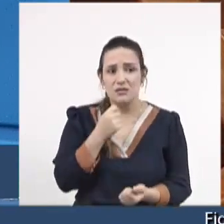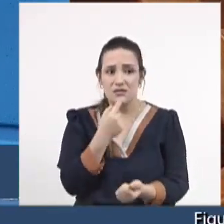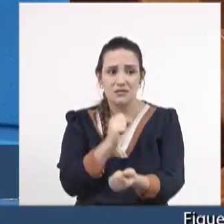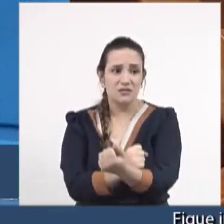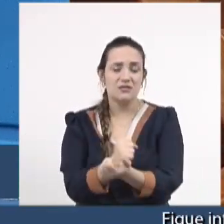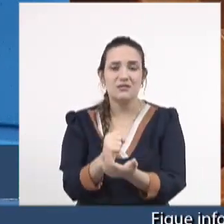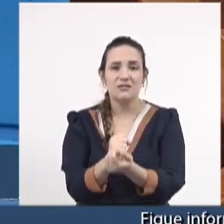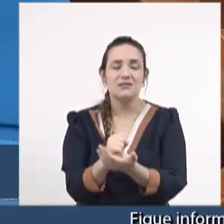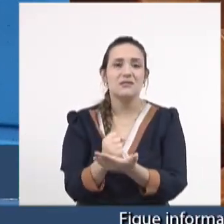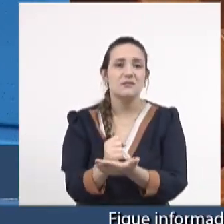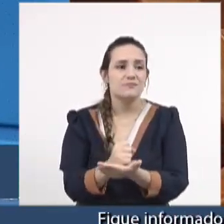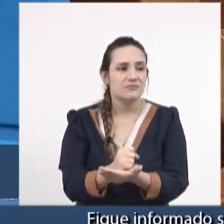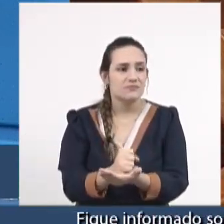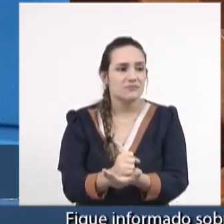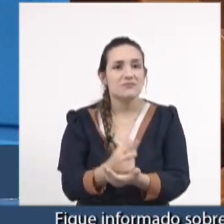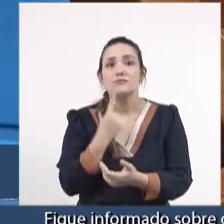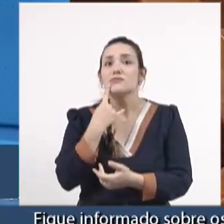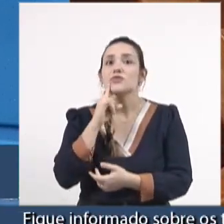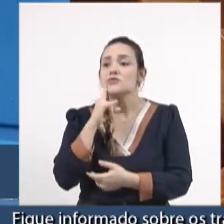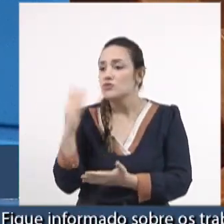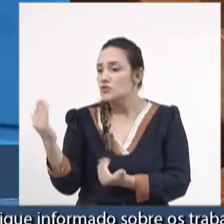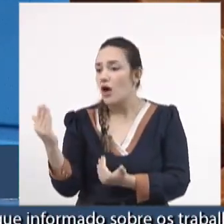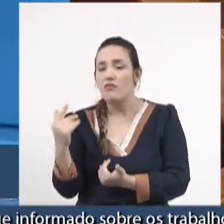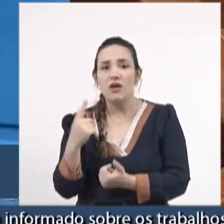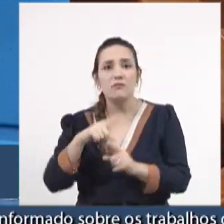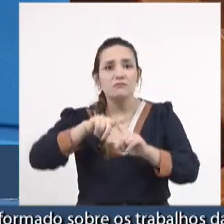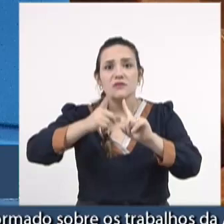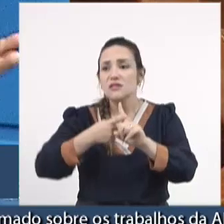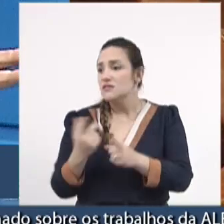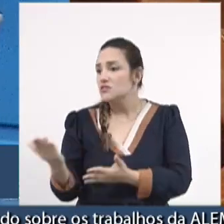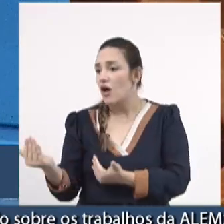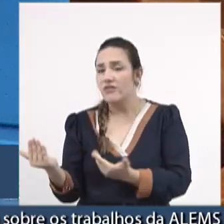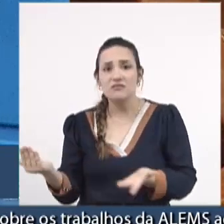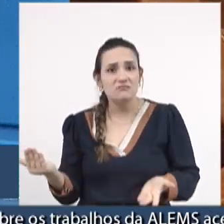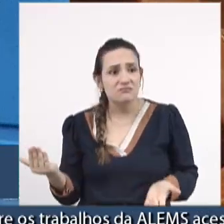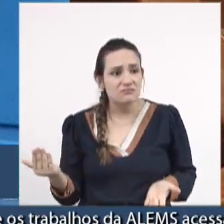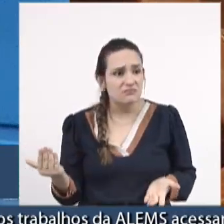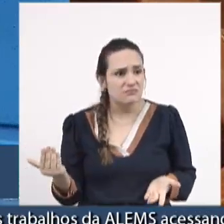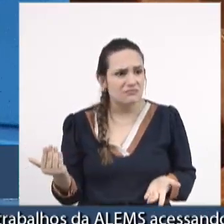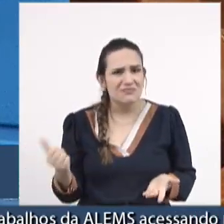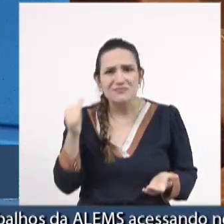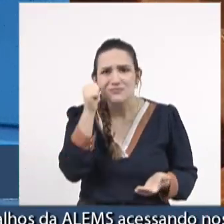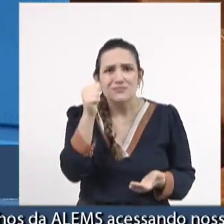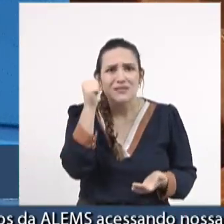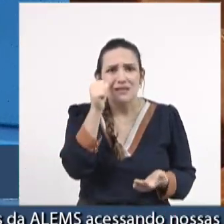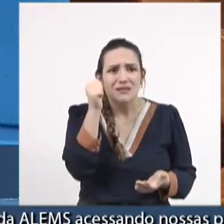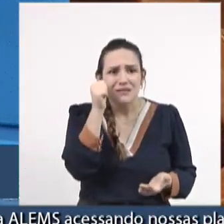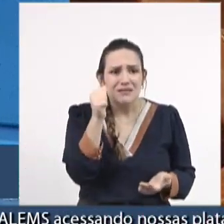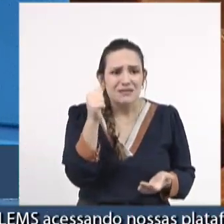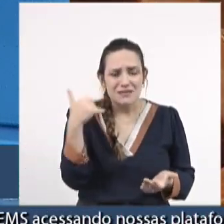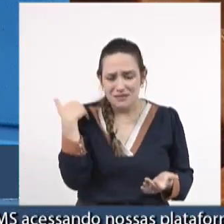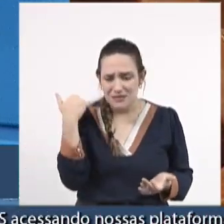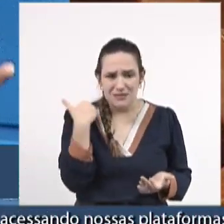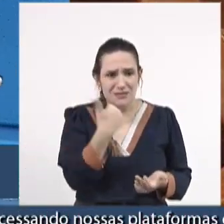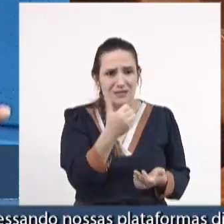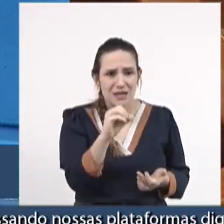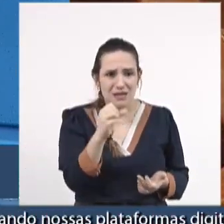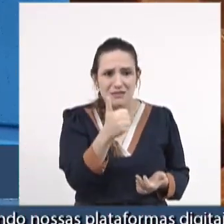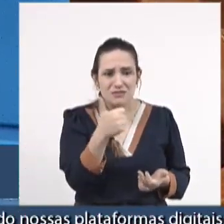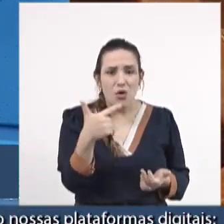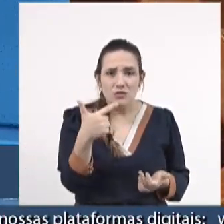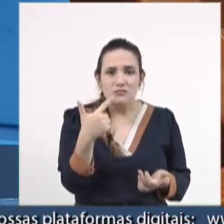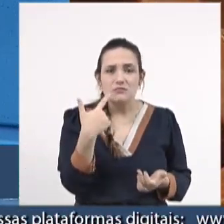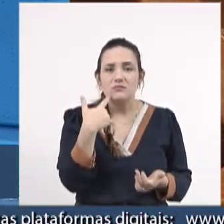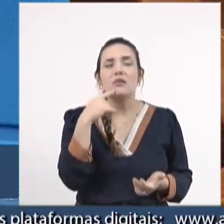gravidez na adolescência, o alcoolismo na adolescência está aumentando assustadoramente. Quantas vezes eu não atendi no posto de saúde meninos de 10, 12 anos em